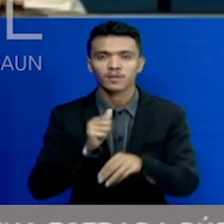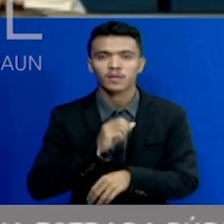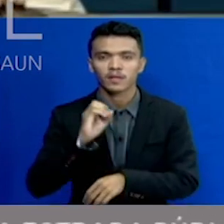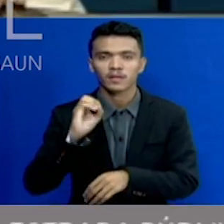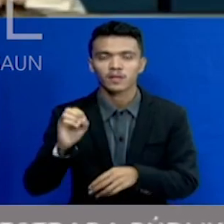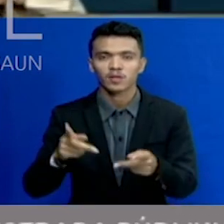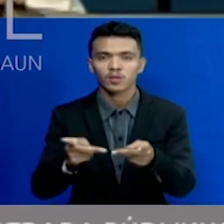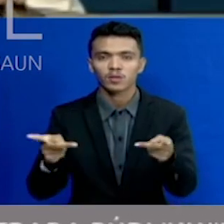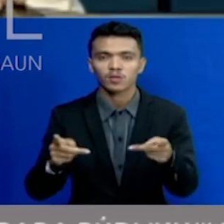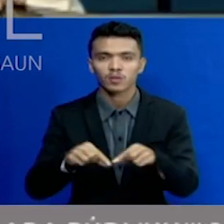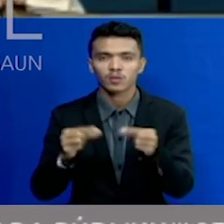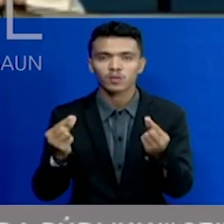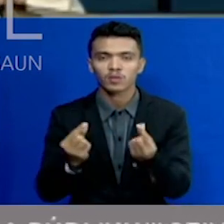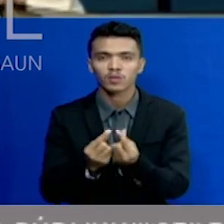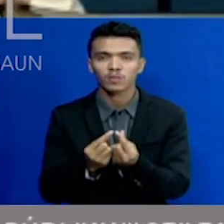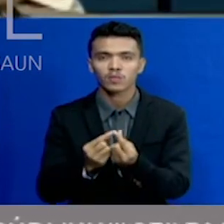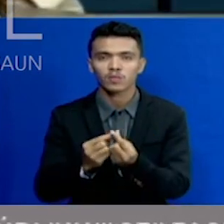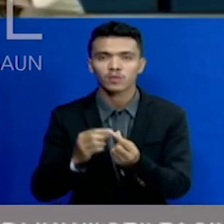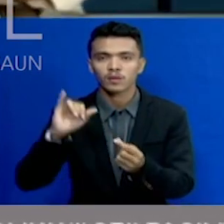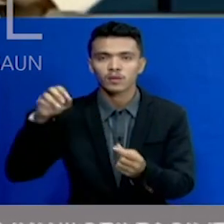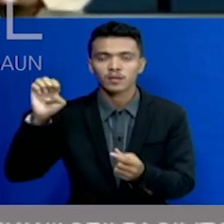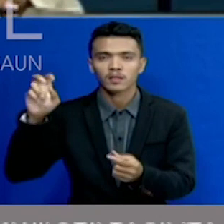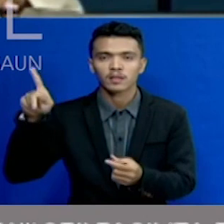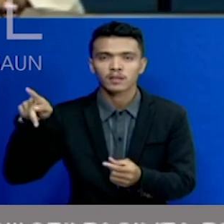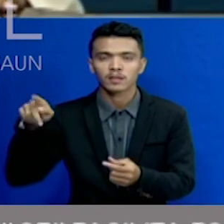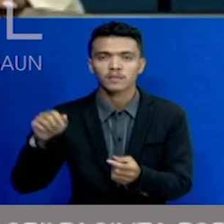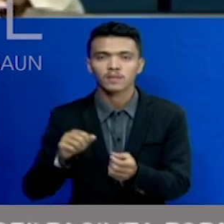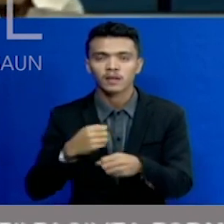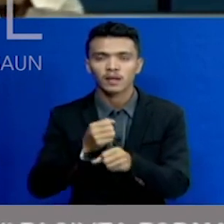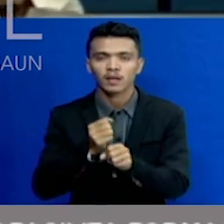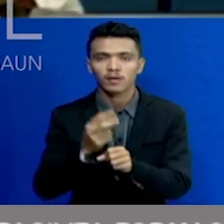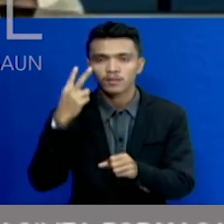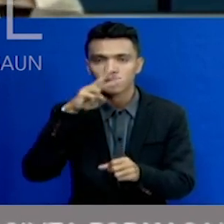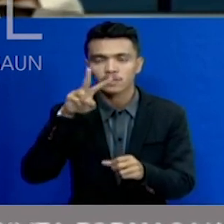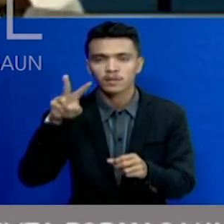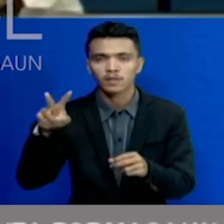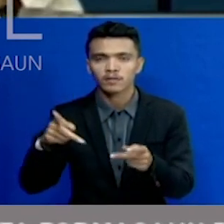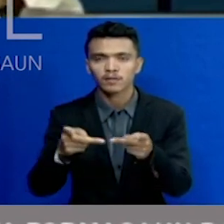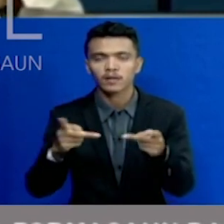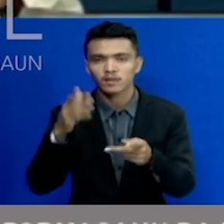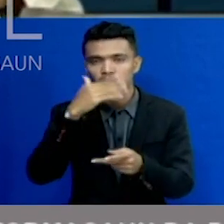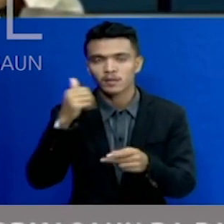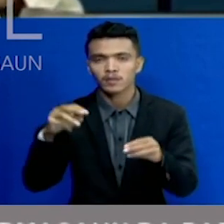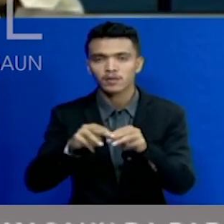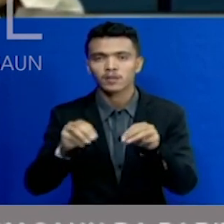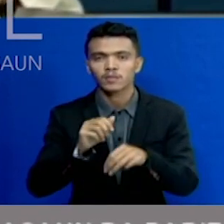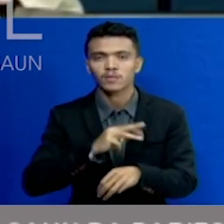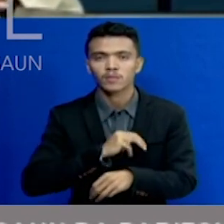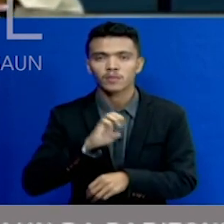Município Ainara, Grupo Tração Zip Community, ela visita Bafata em Turismo Cira e a posto administrativo